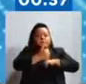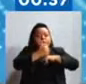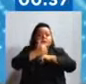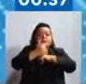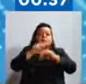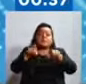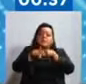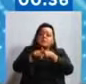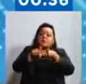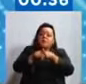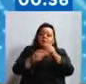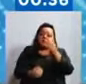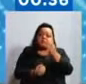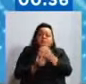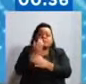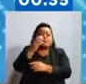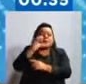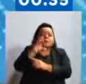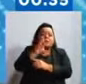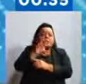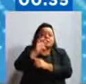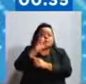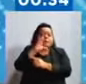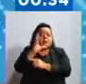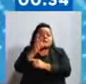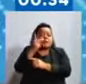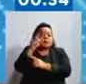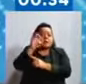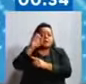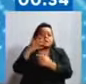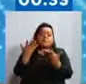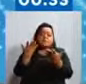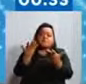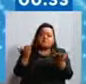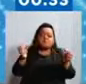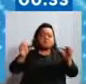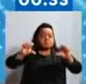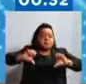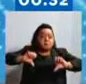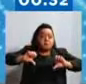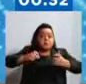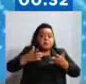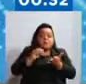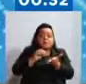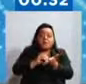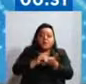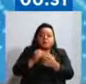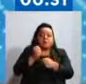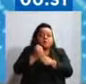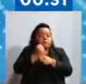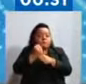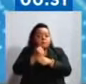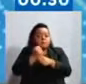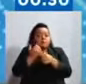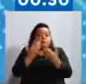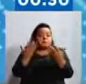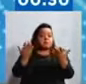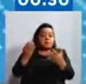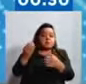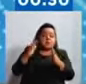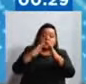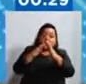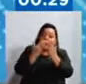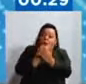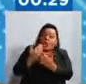inacabadas, as creches que hoje estão por fazer, as pré-escolas, as escolas novas, o